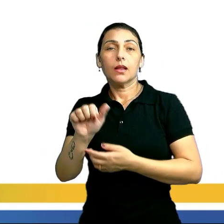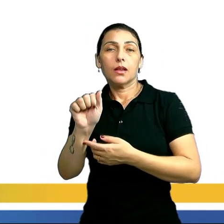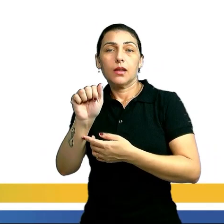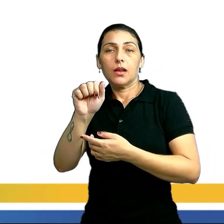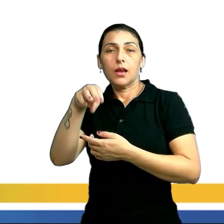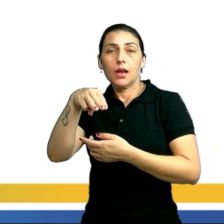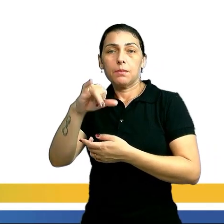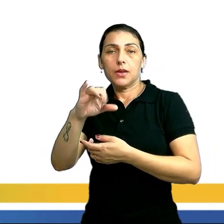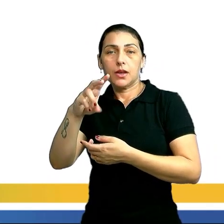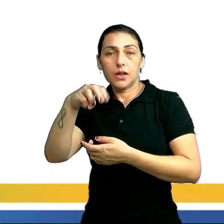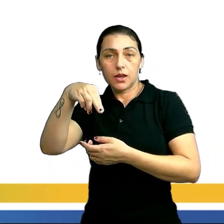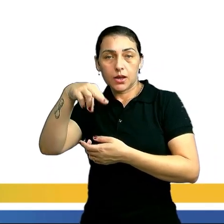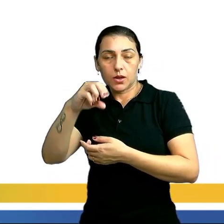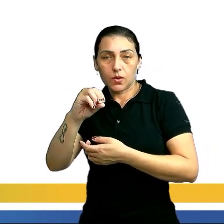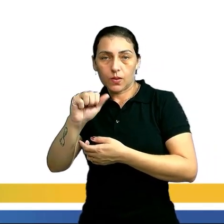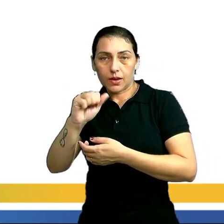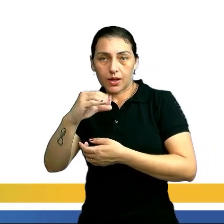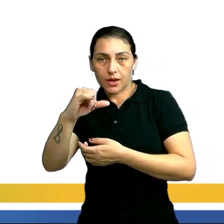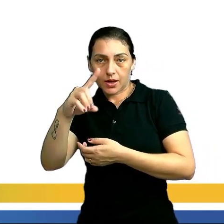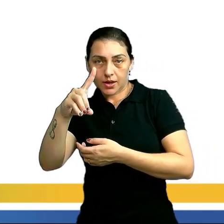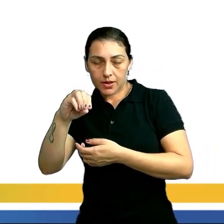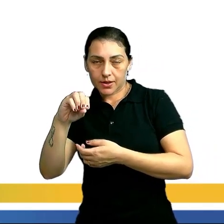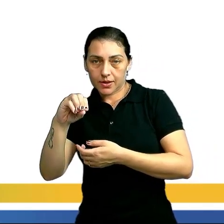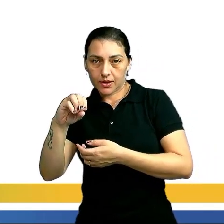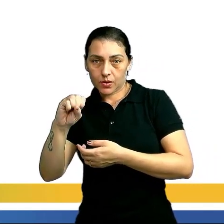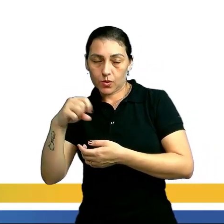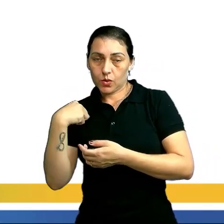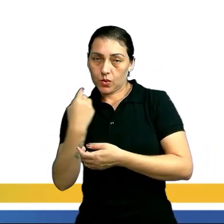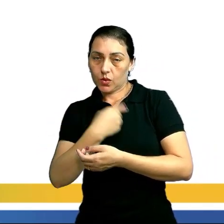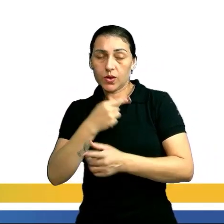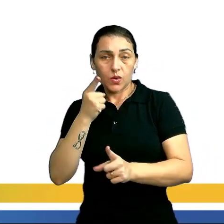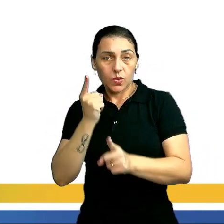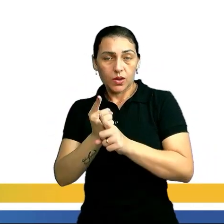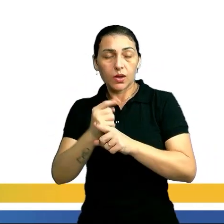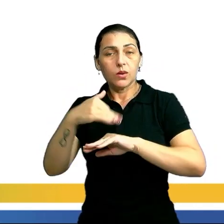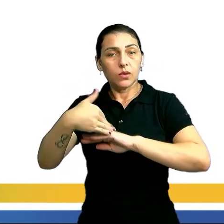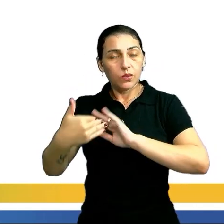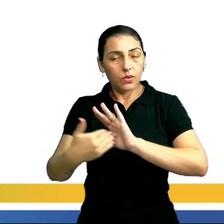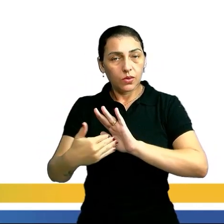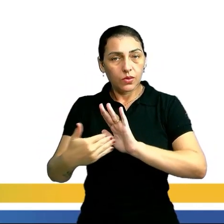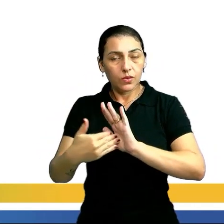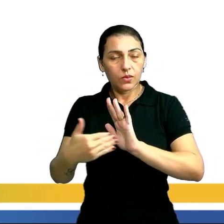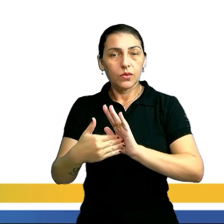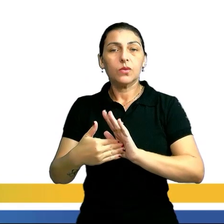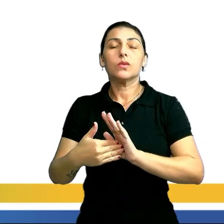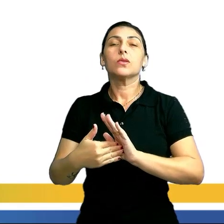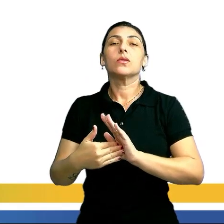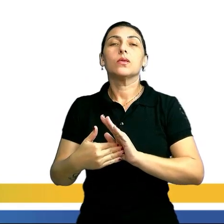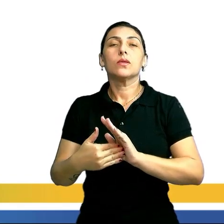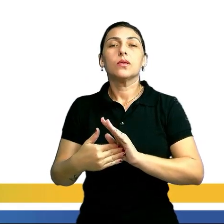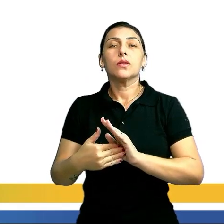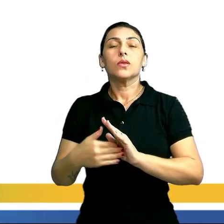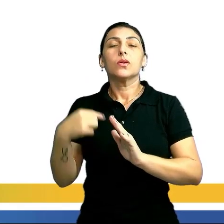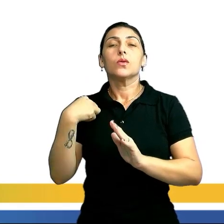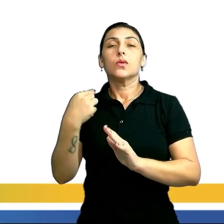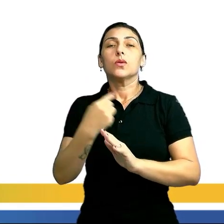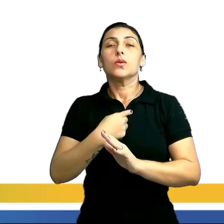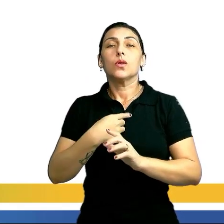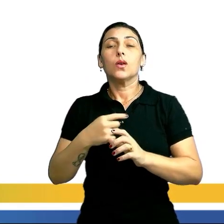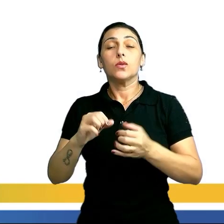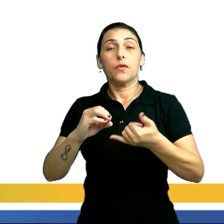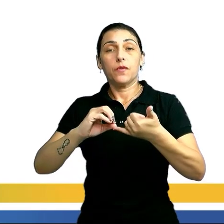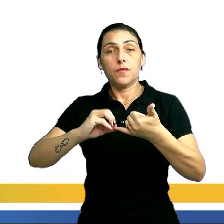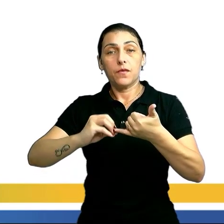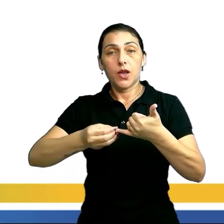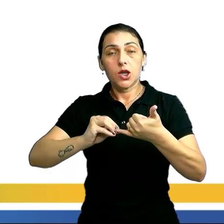aminoácidos essenciais, nós seres humanos, encontramos todos eles, nós brasileiros, no nosso prato de